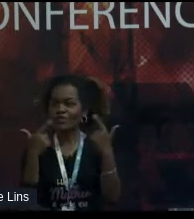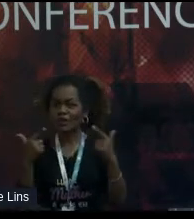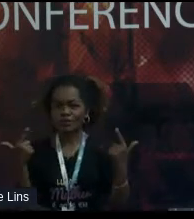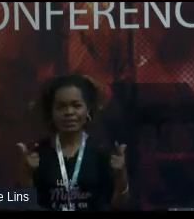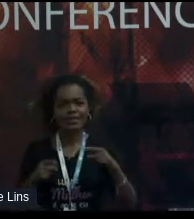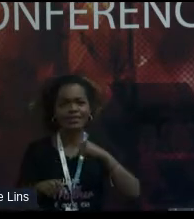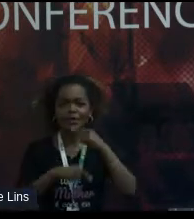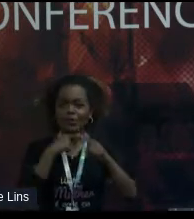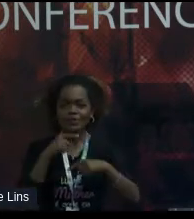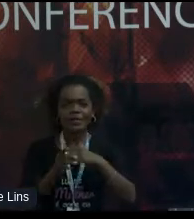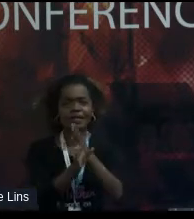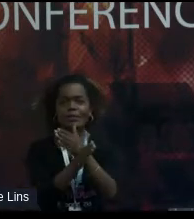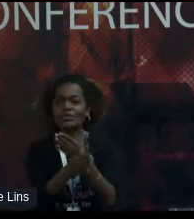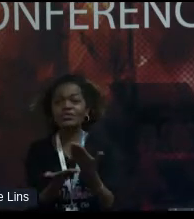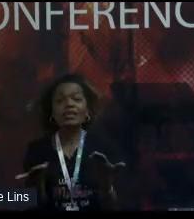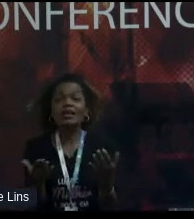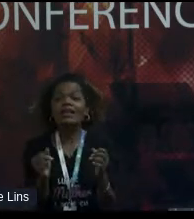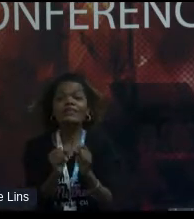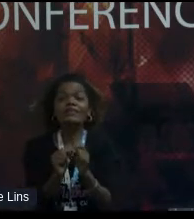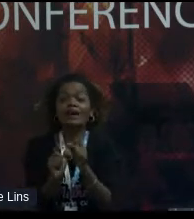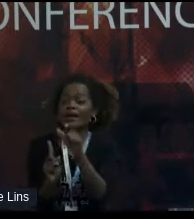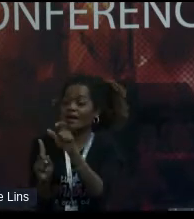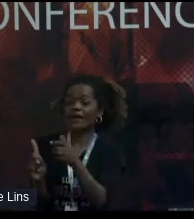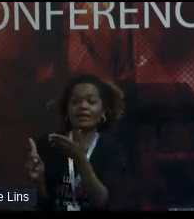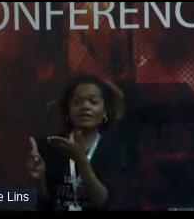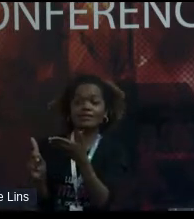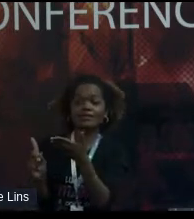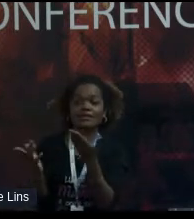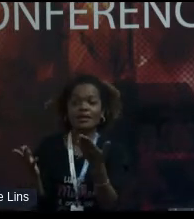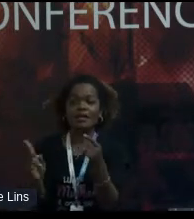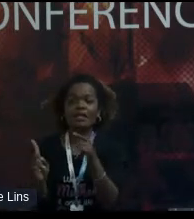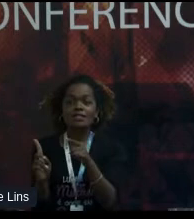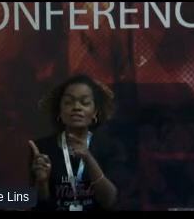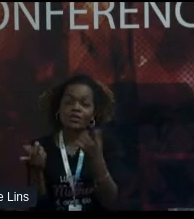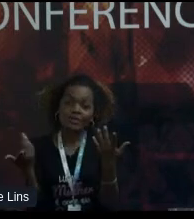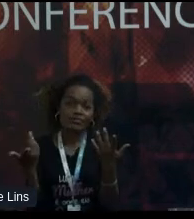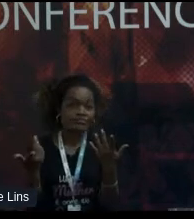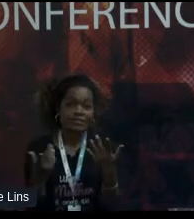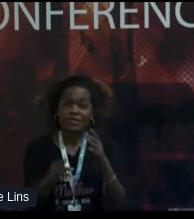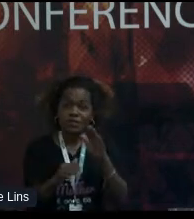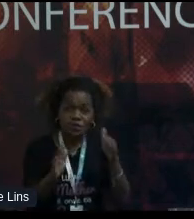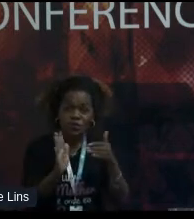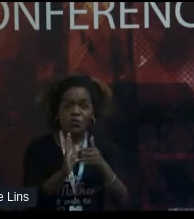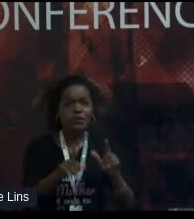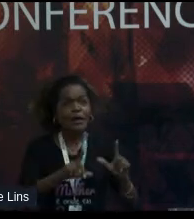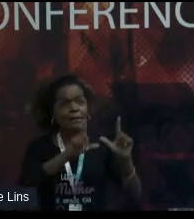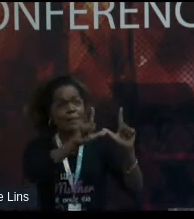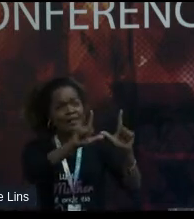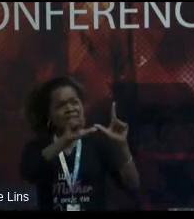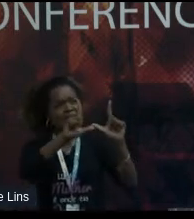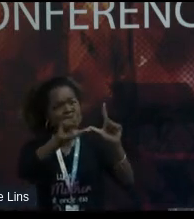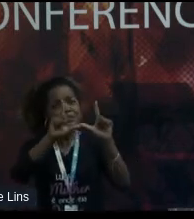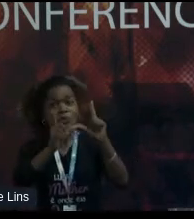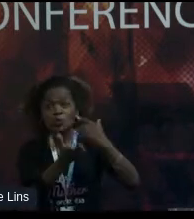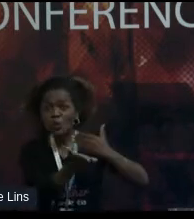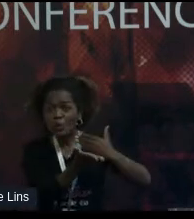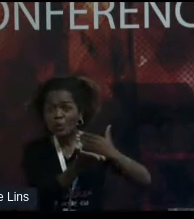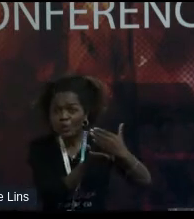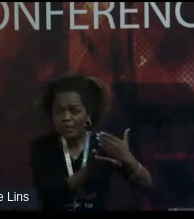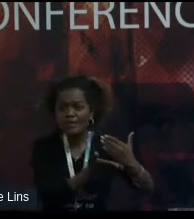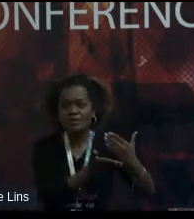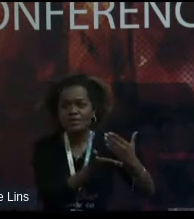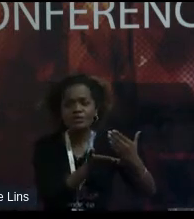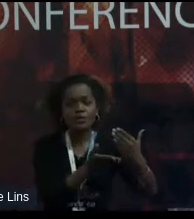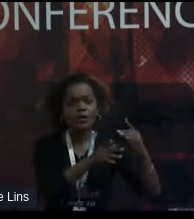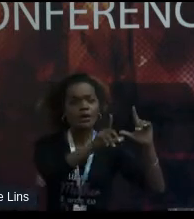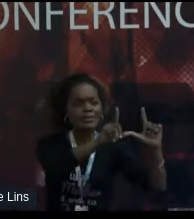que ele faz? Bom, ele acaba explorando toda a página desde o início, que seria melhor a pesquisa